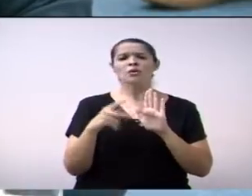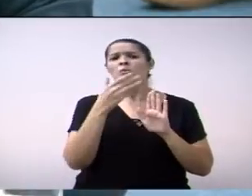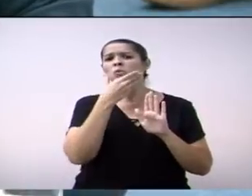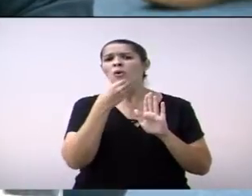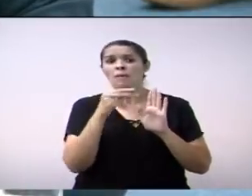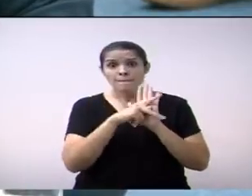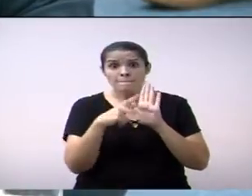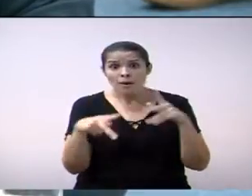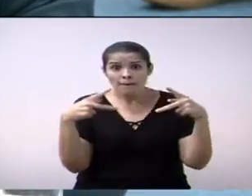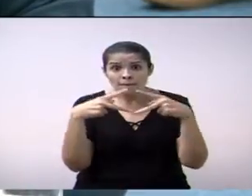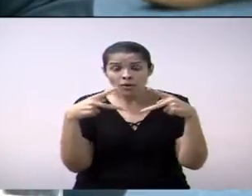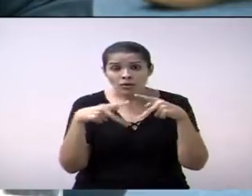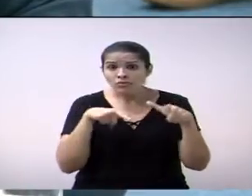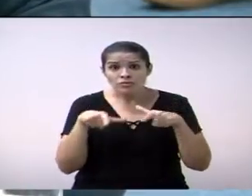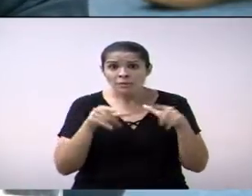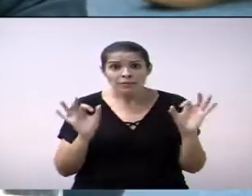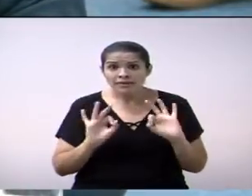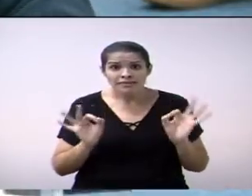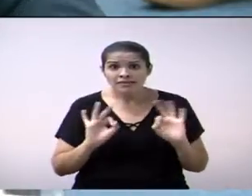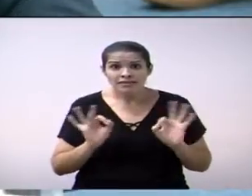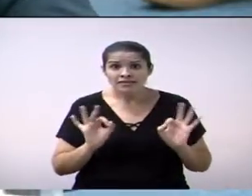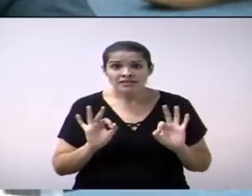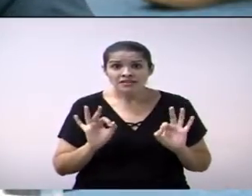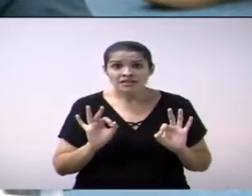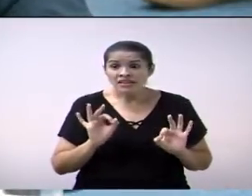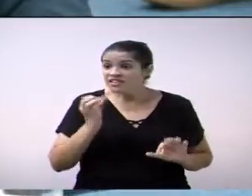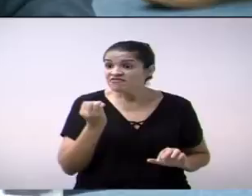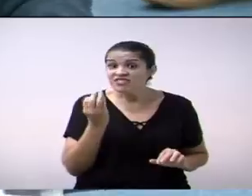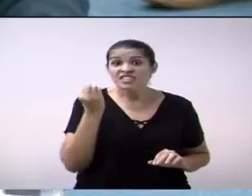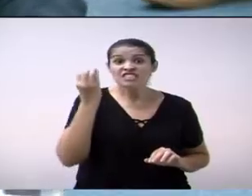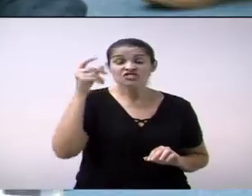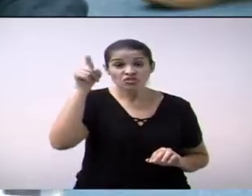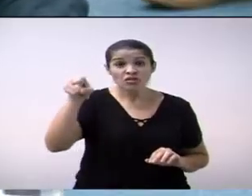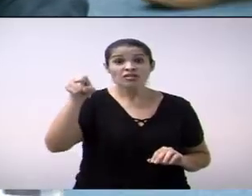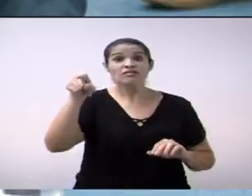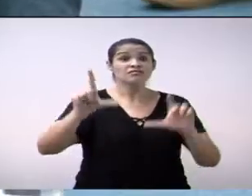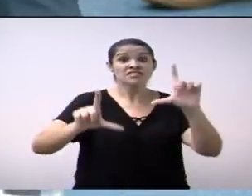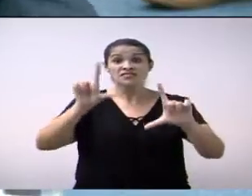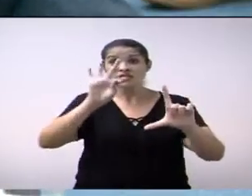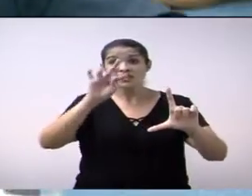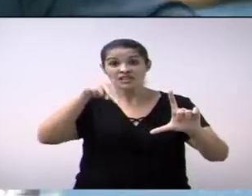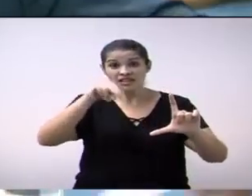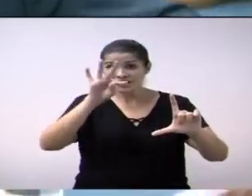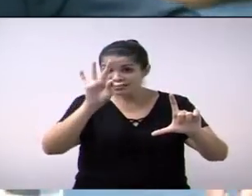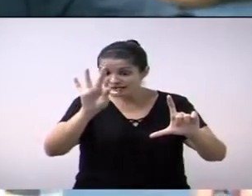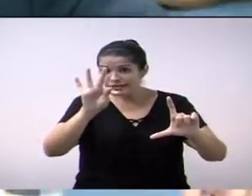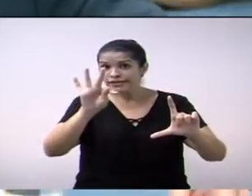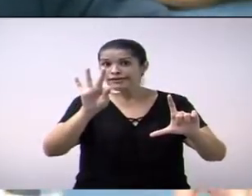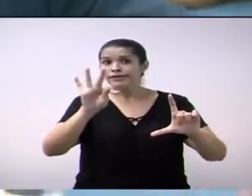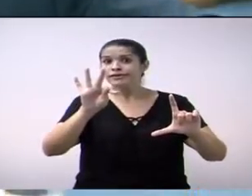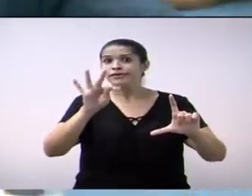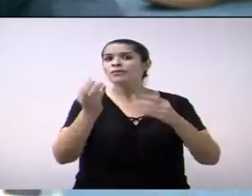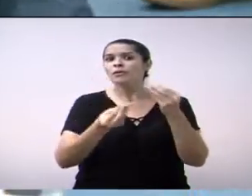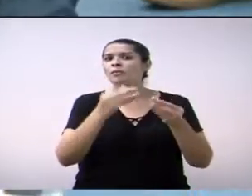para trabalhar. Então, deixo aqui um questionamento ao senhor prefeito, a importância de ter um secretário como